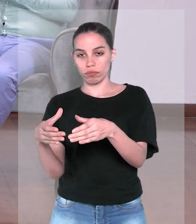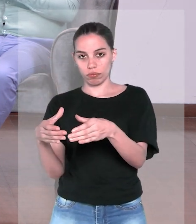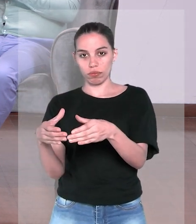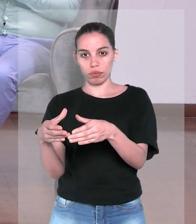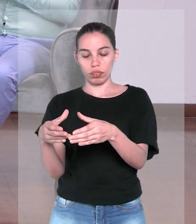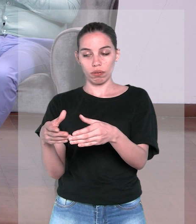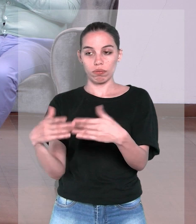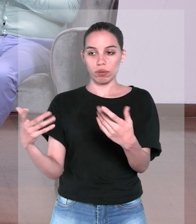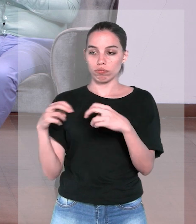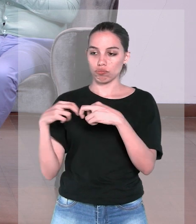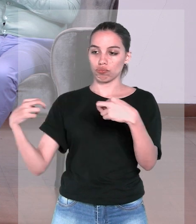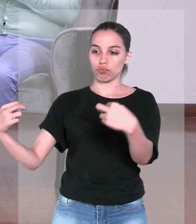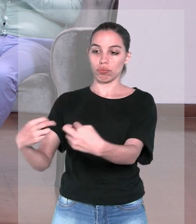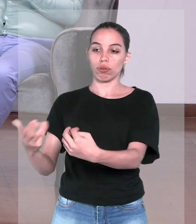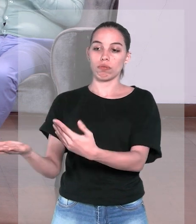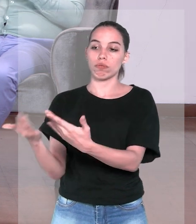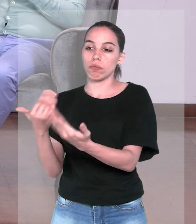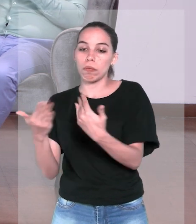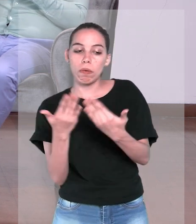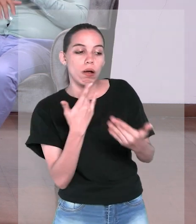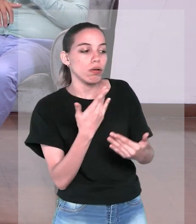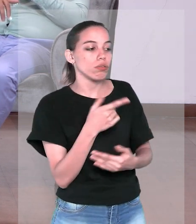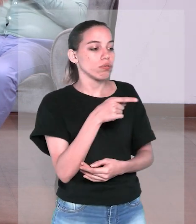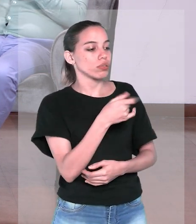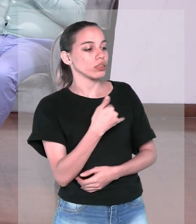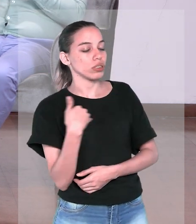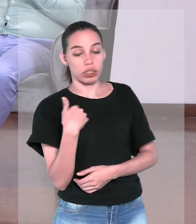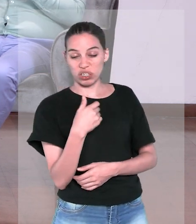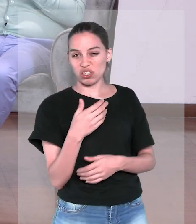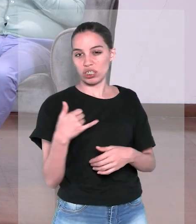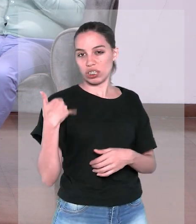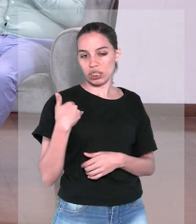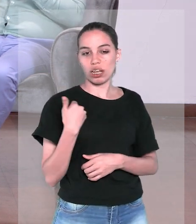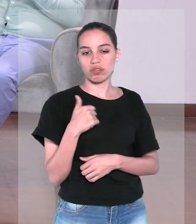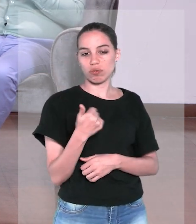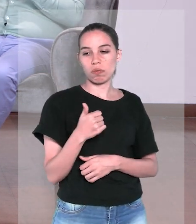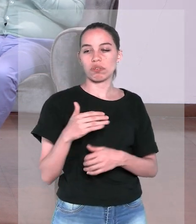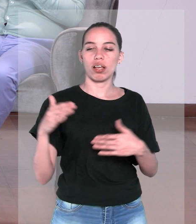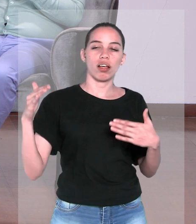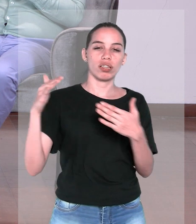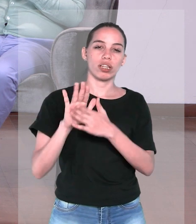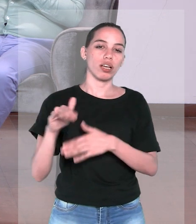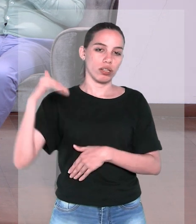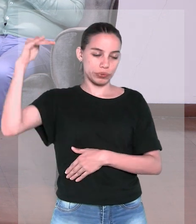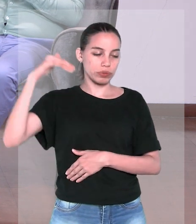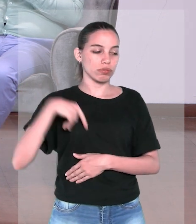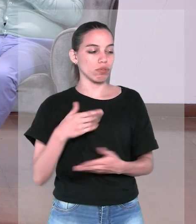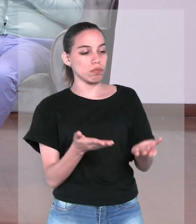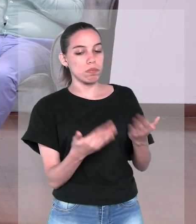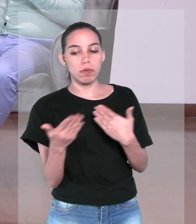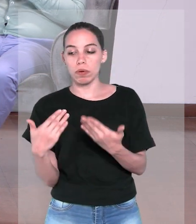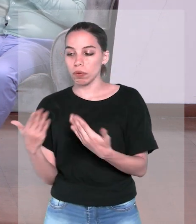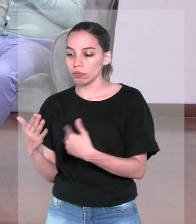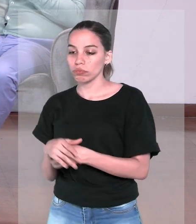técnica, que foi roda de discussão. Eu envolvi adulto para me dizer o que é que eles podiam compreender do